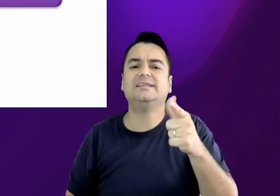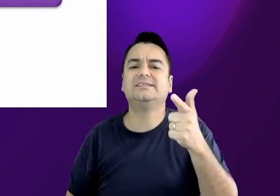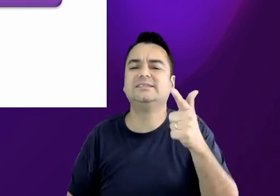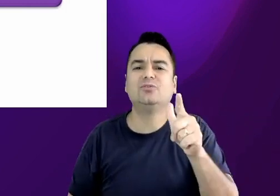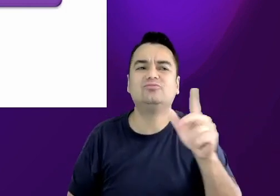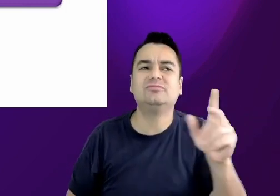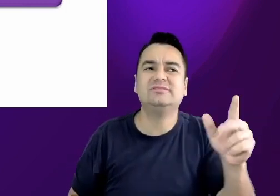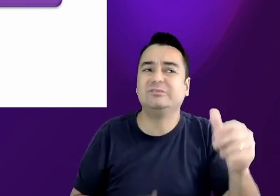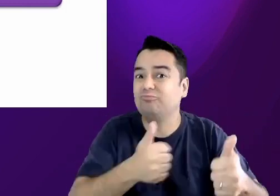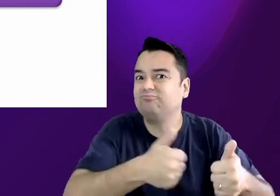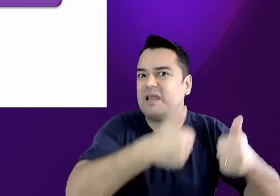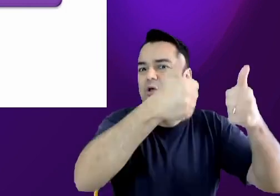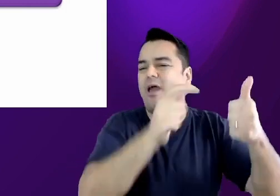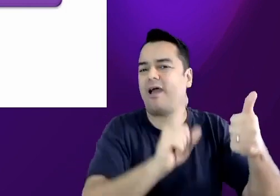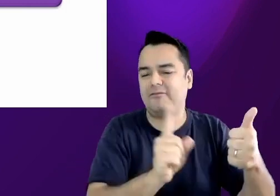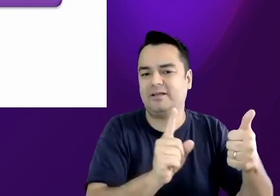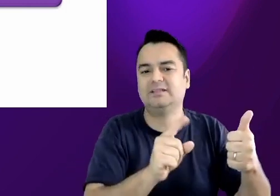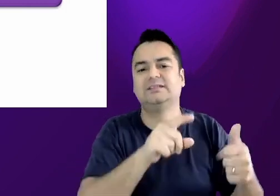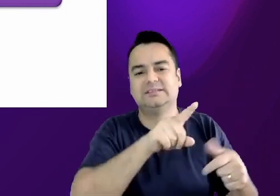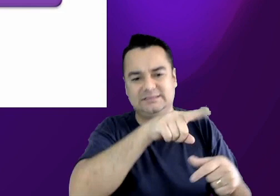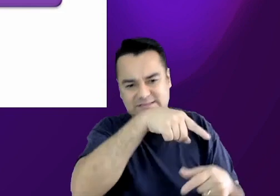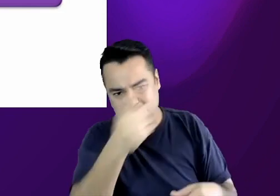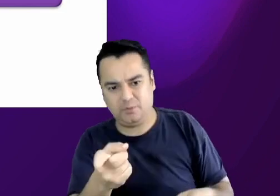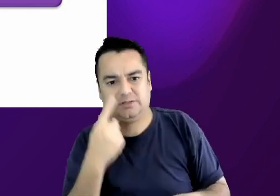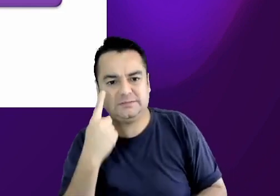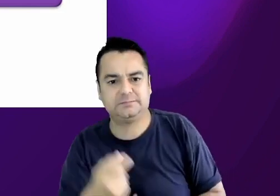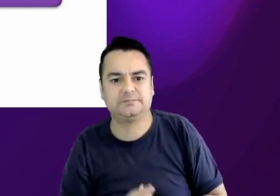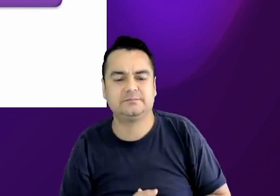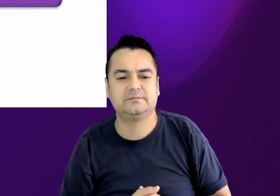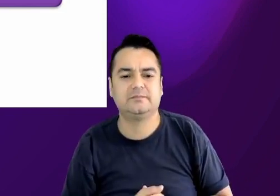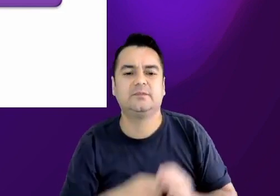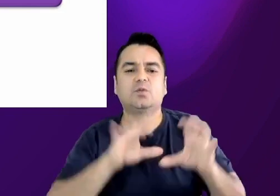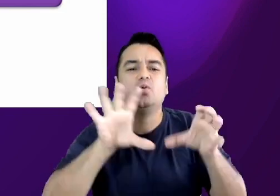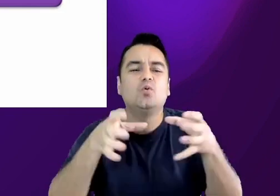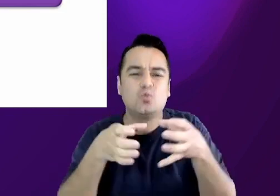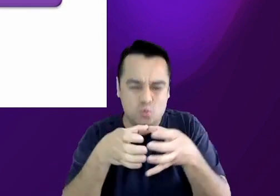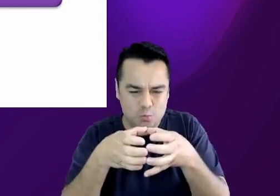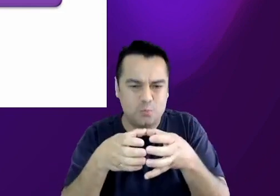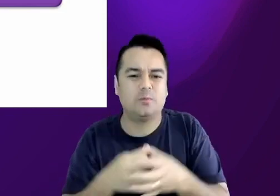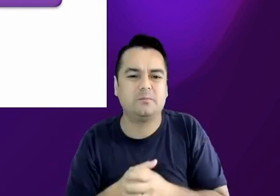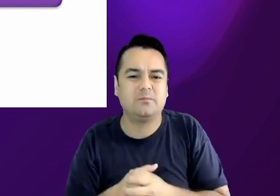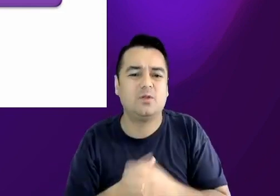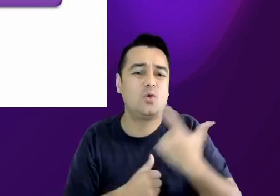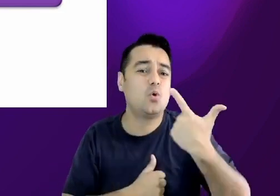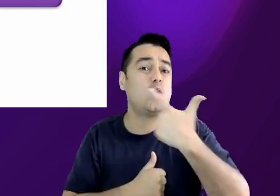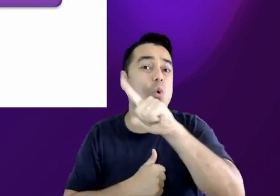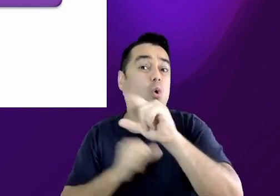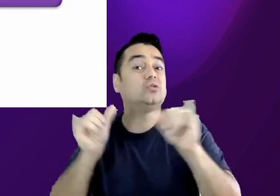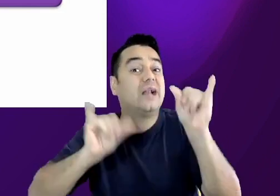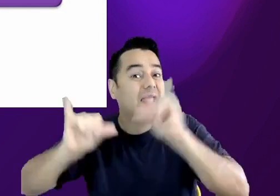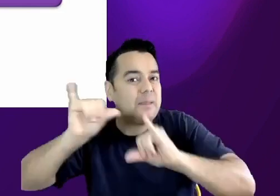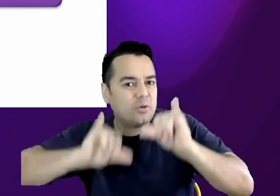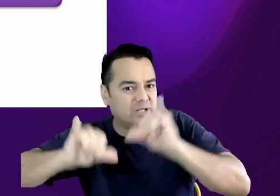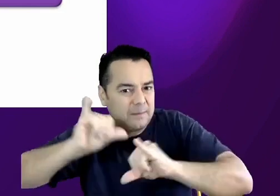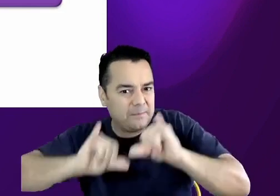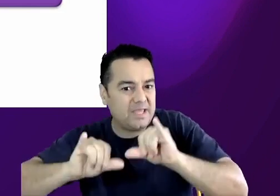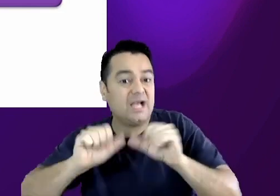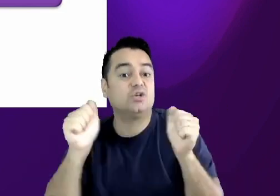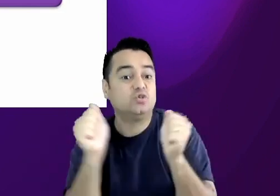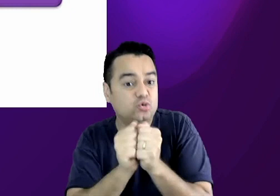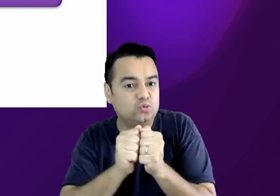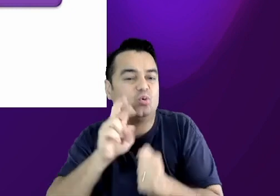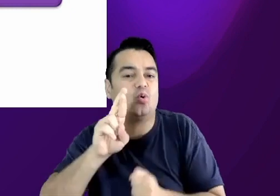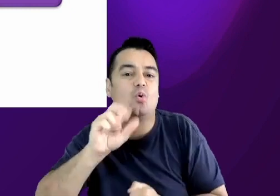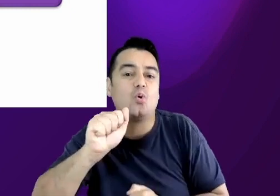cruzaram para um grupo de outra quimioterapia com radioterapia, tiveram